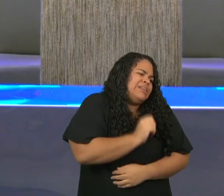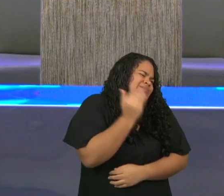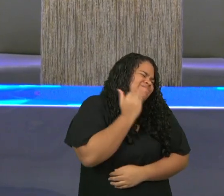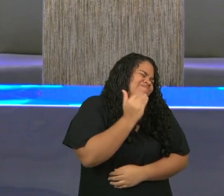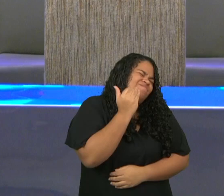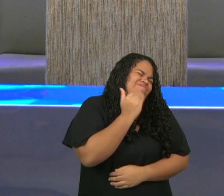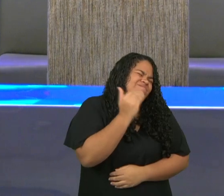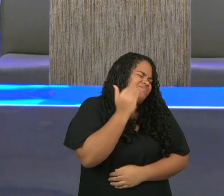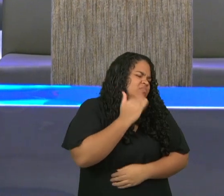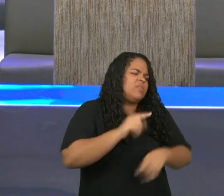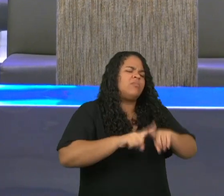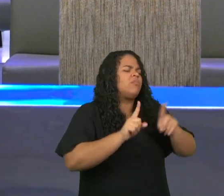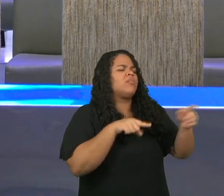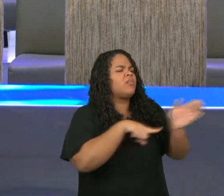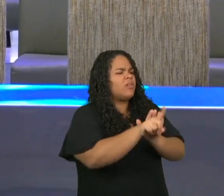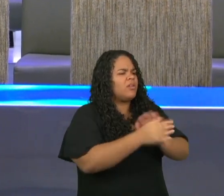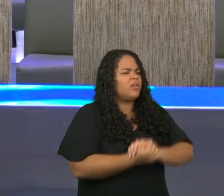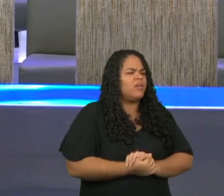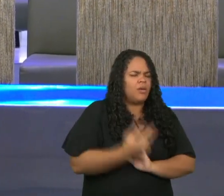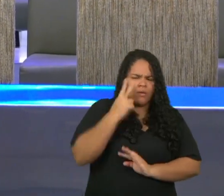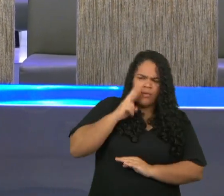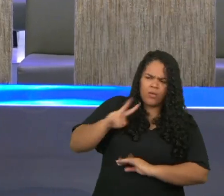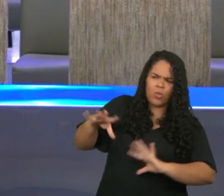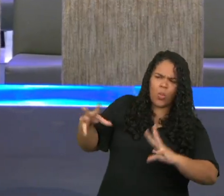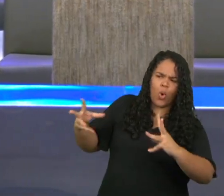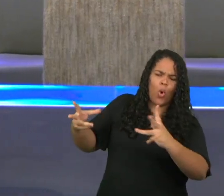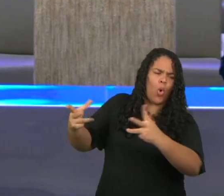resto do coral me ama?